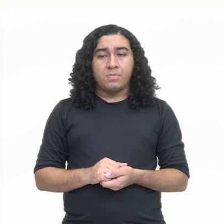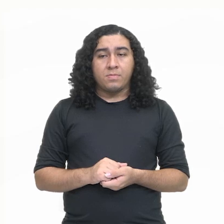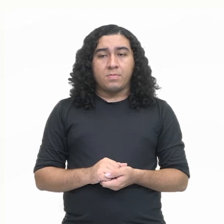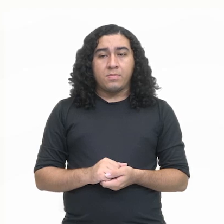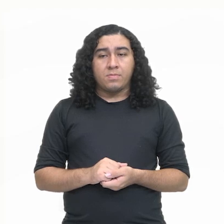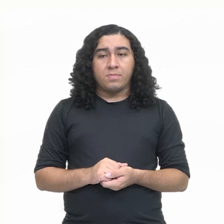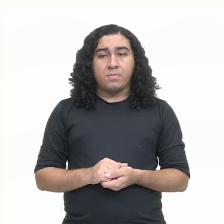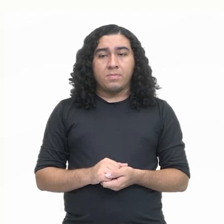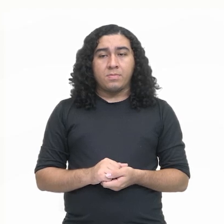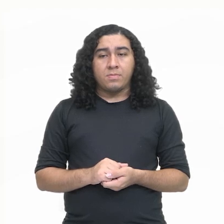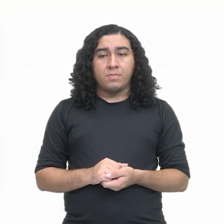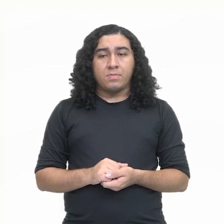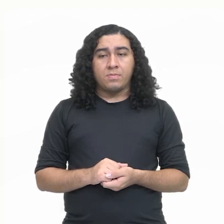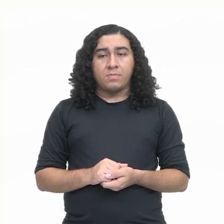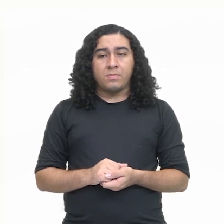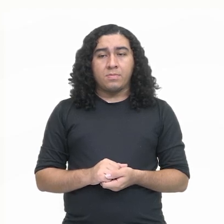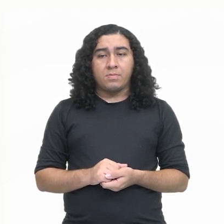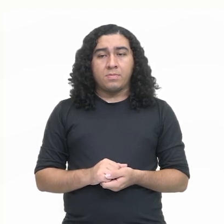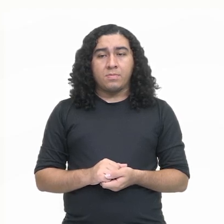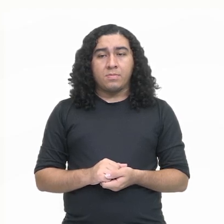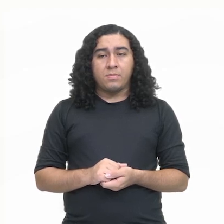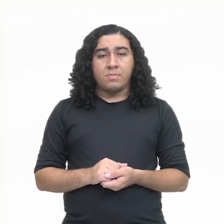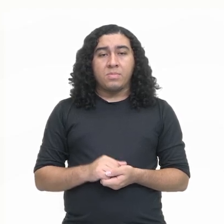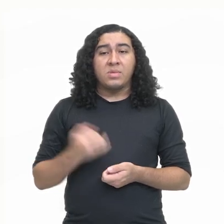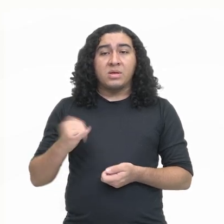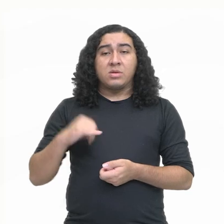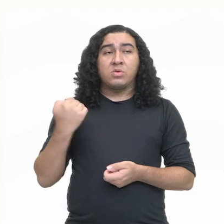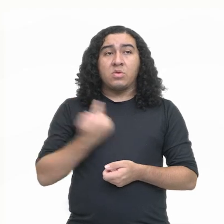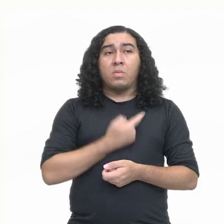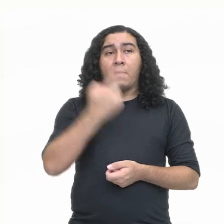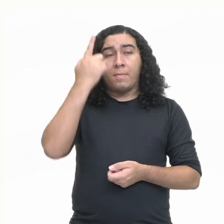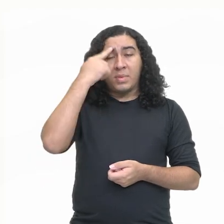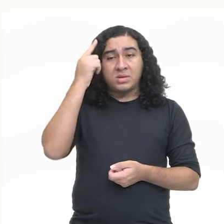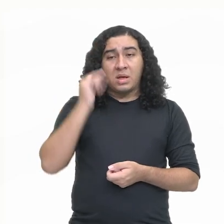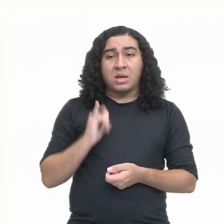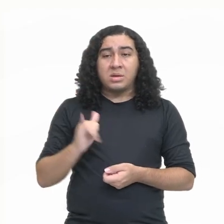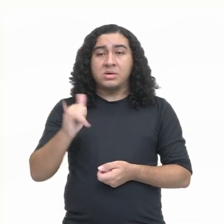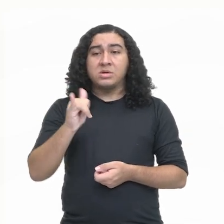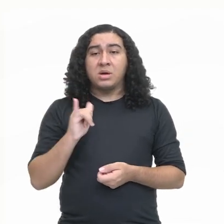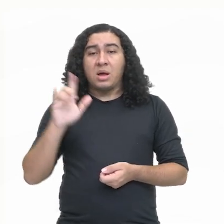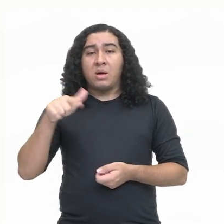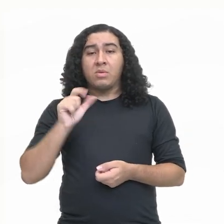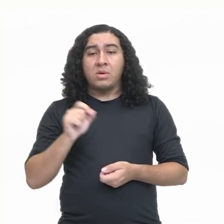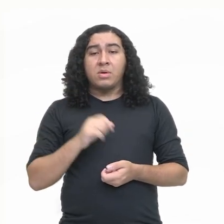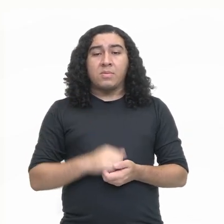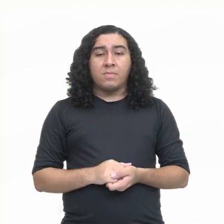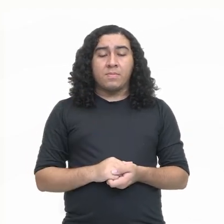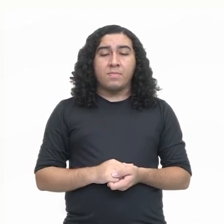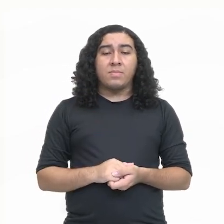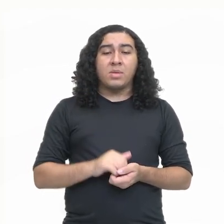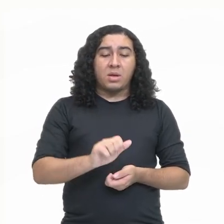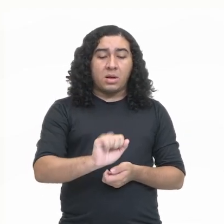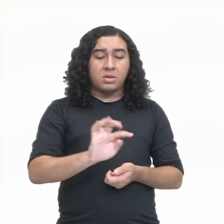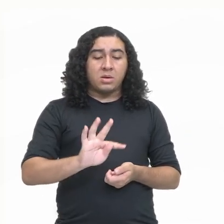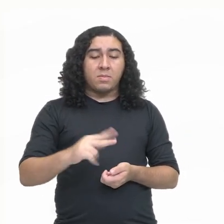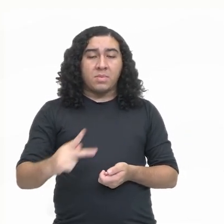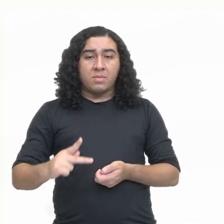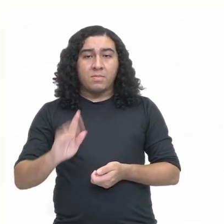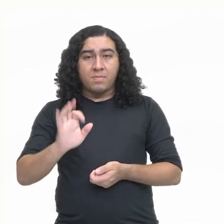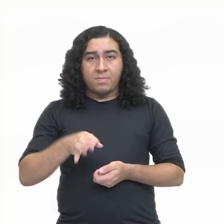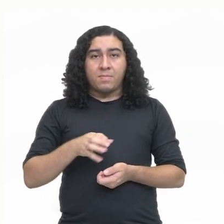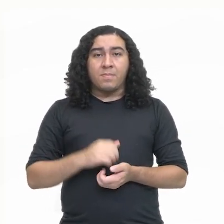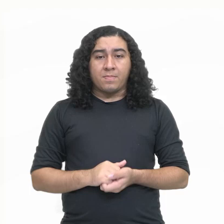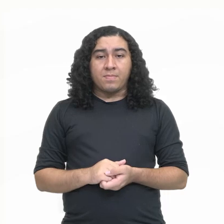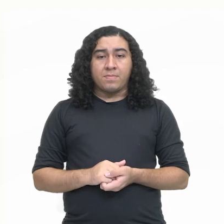E quando a gente fala em gasto de energia aqui, gente, a gente está falando em quê? Em ATP,